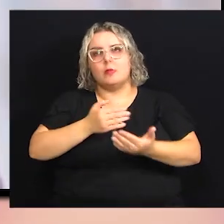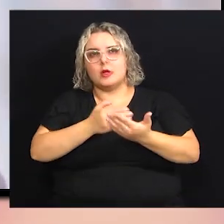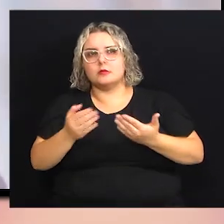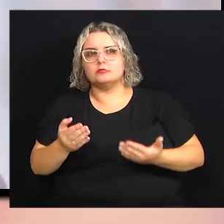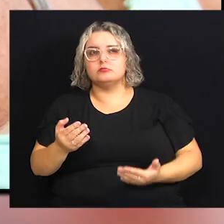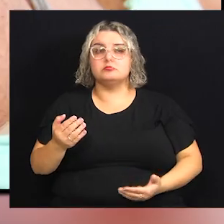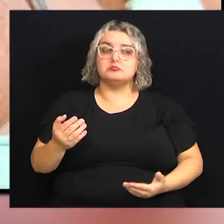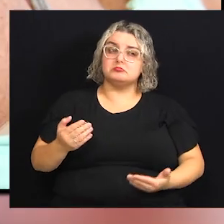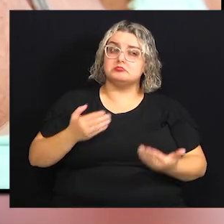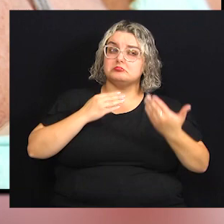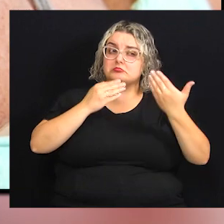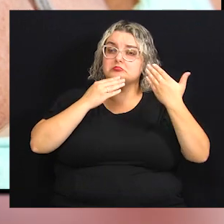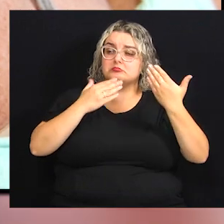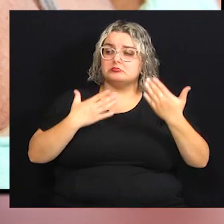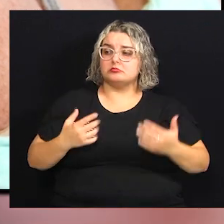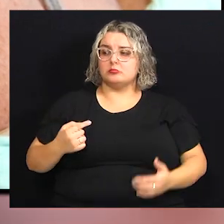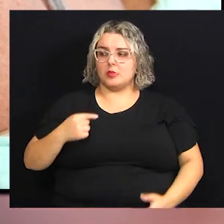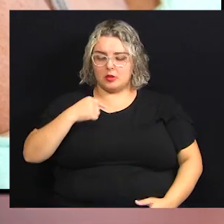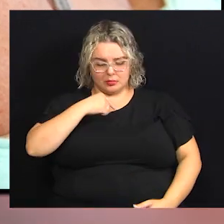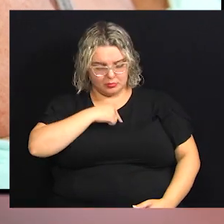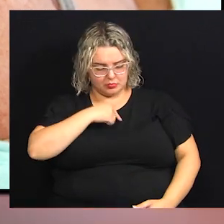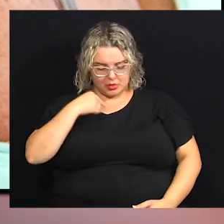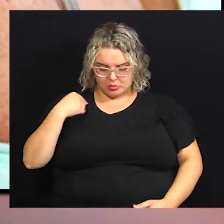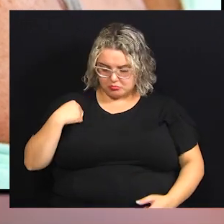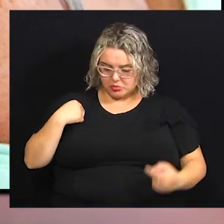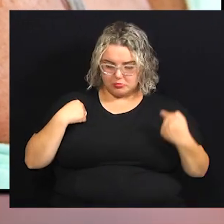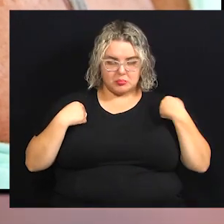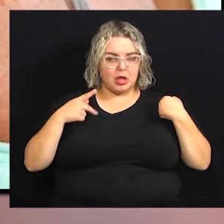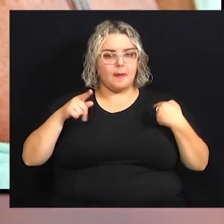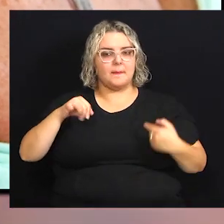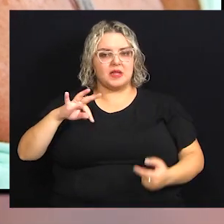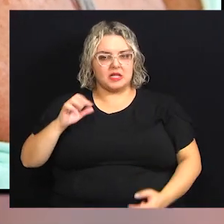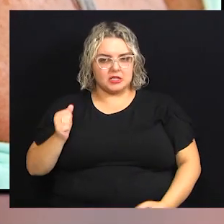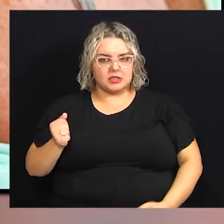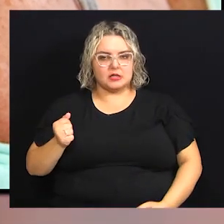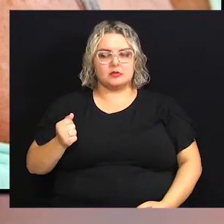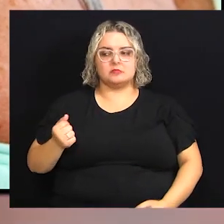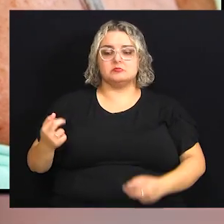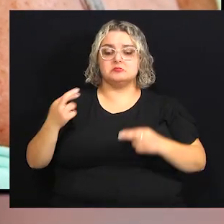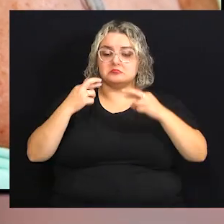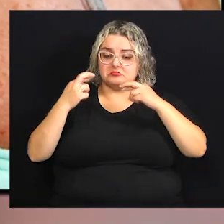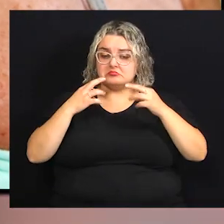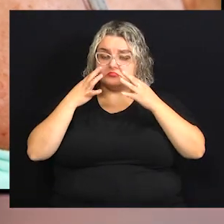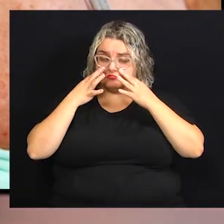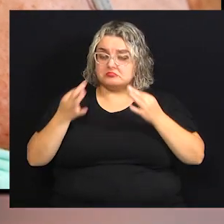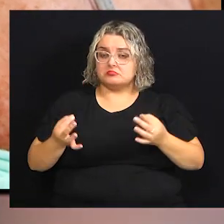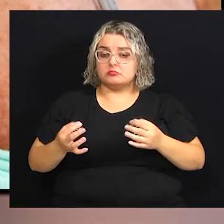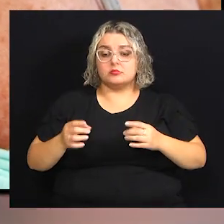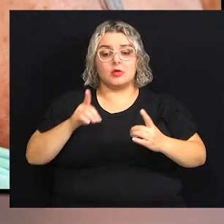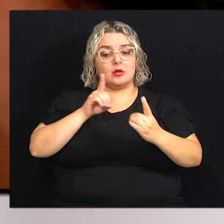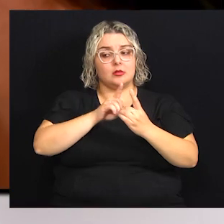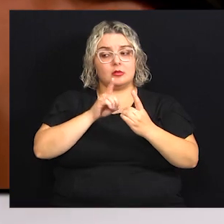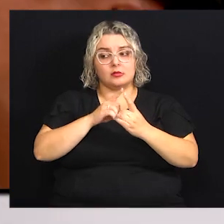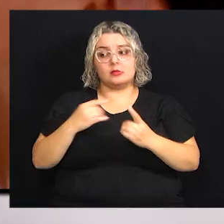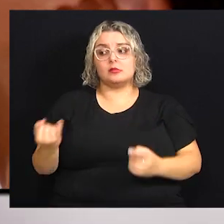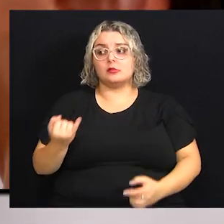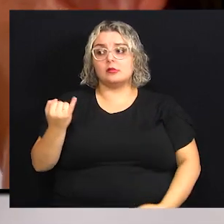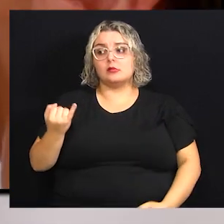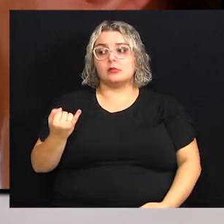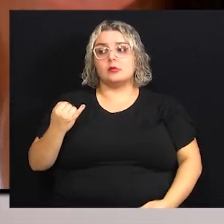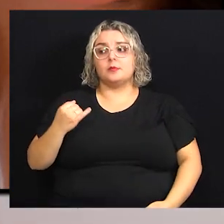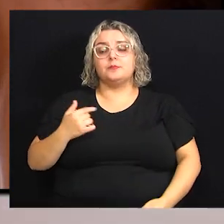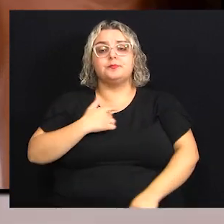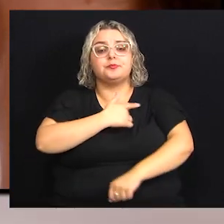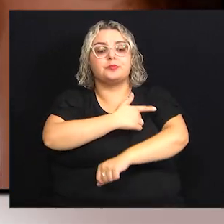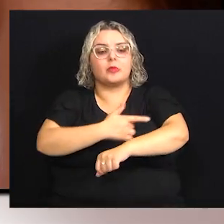hipótese, então um paciente ou ele tem alguma pinta que chama atenção, ou ele vai passar em consulta, e isso é uma coisa muito importante. A gente tem que criar